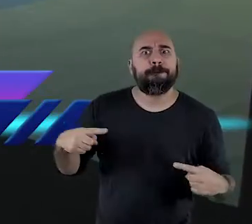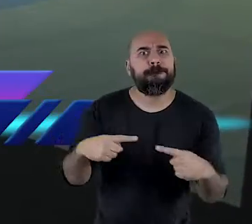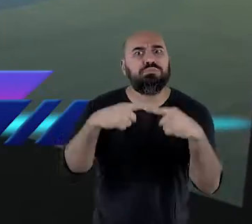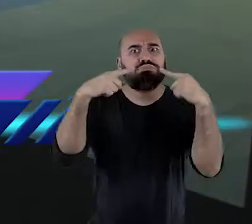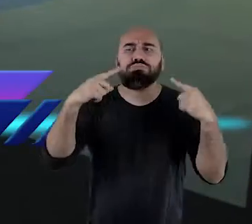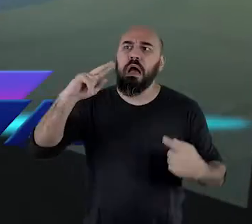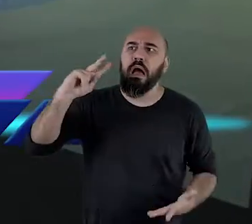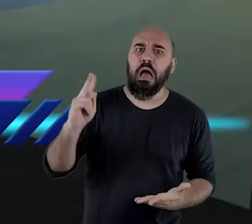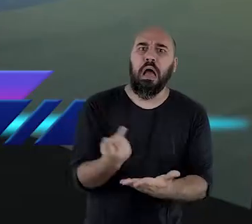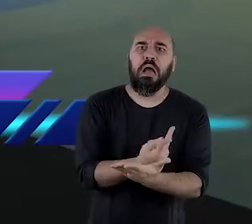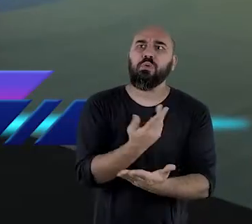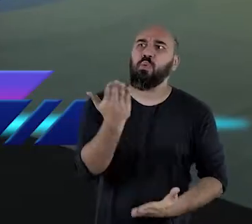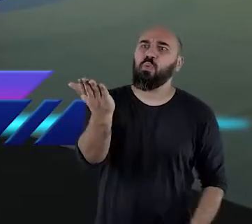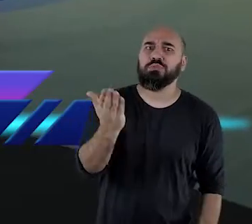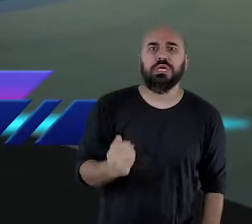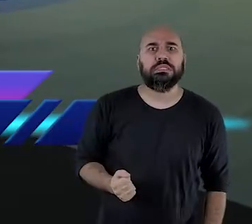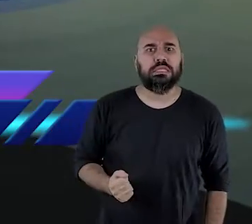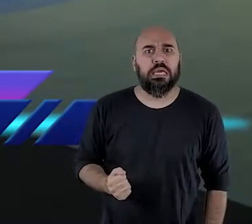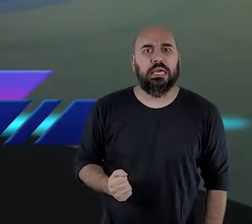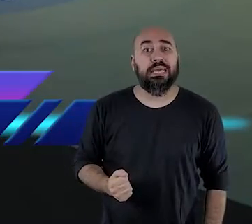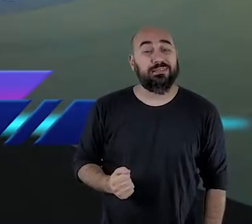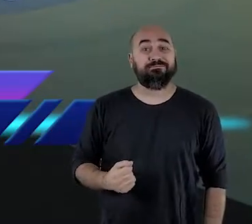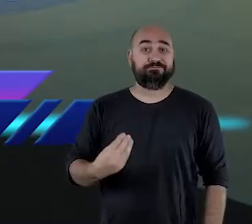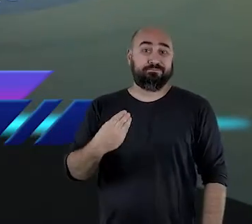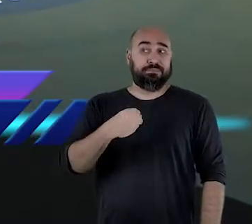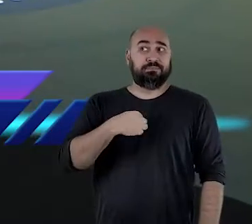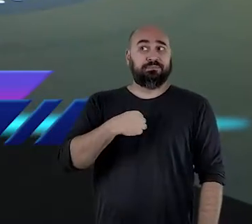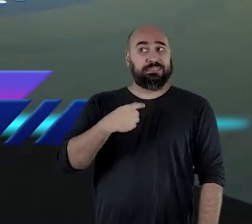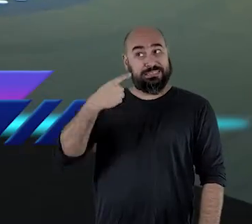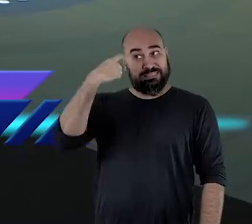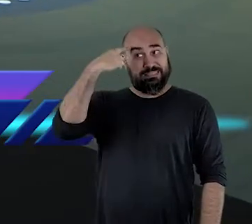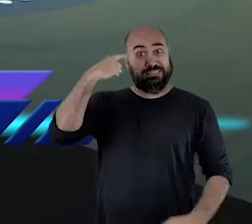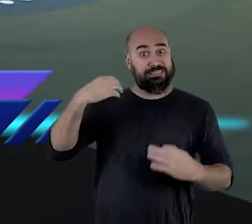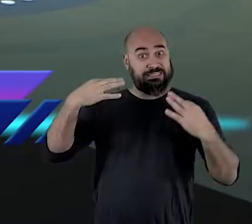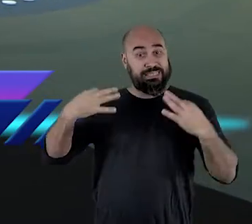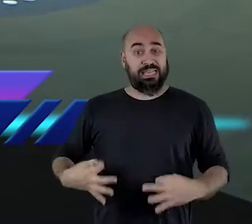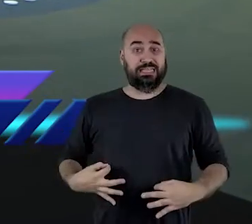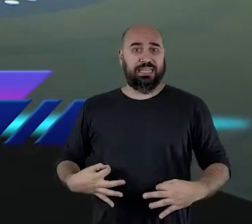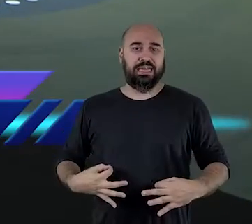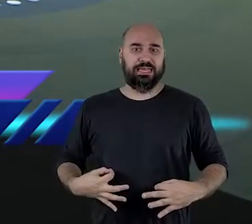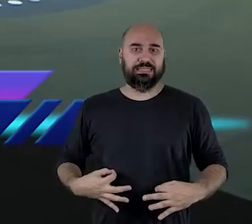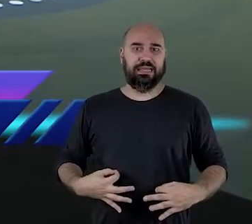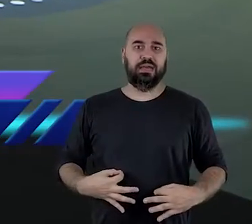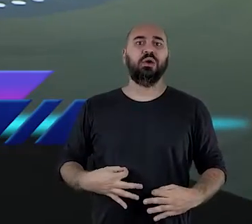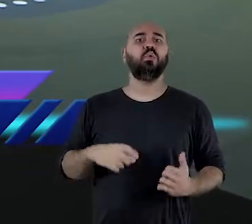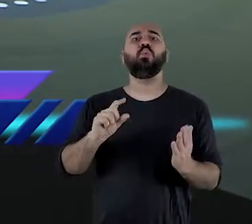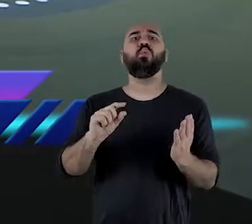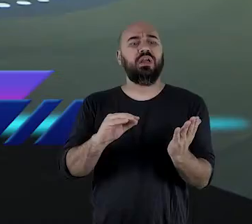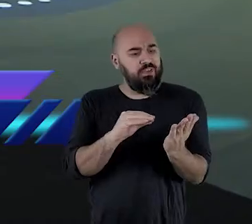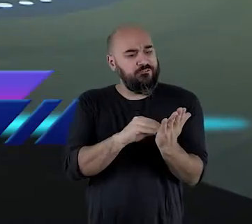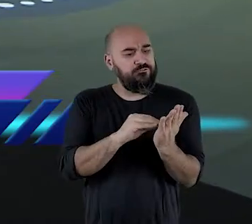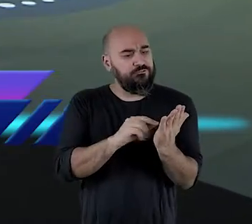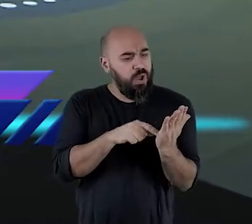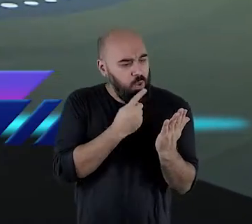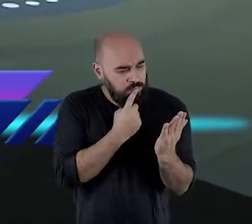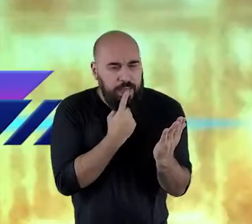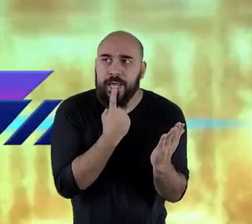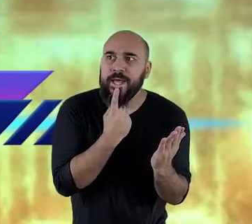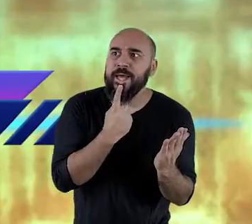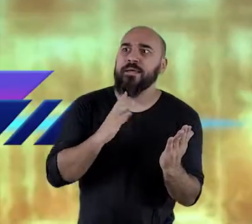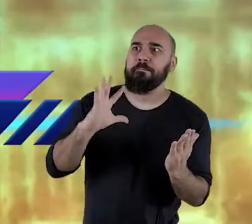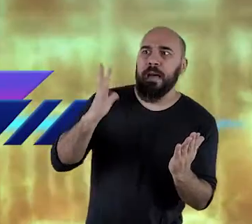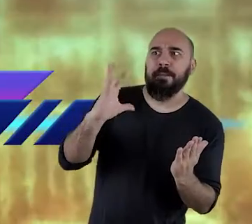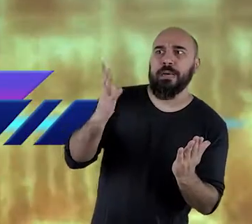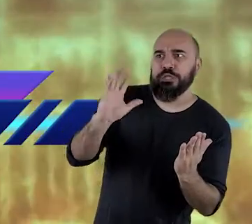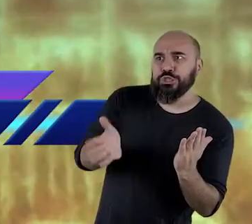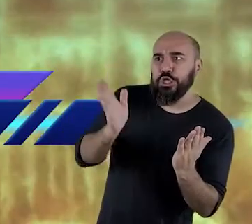e que já aconteceu, isso nos dá certeza de que o que falta acontecer, ocorrerá.